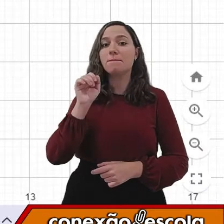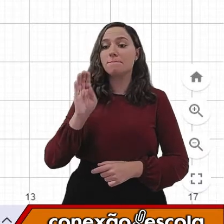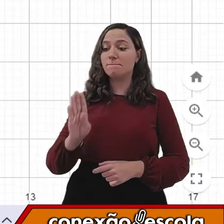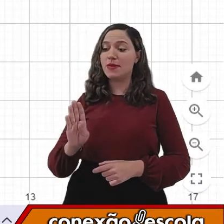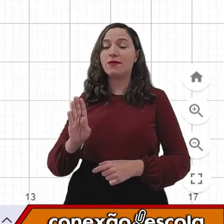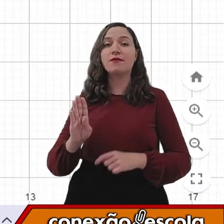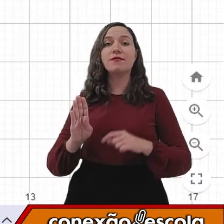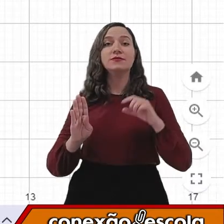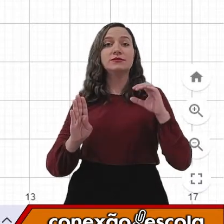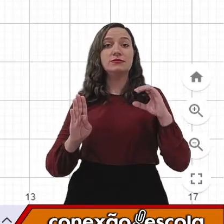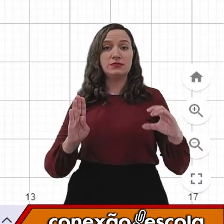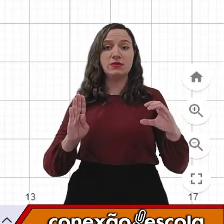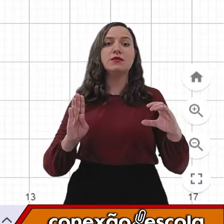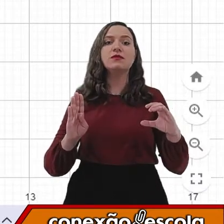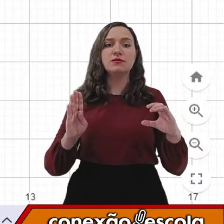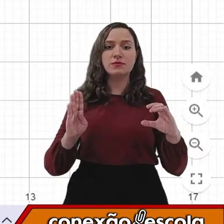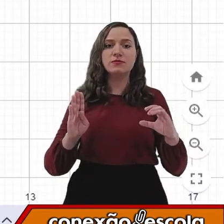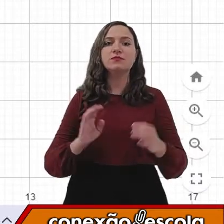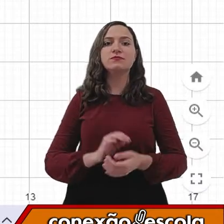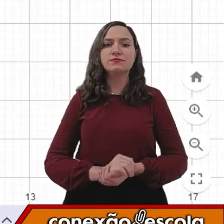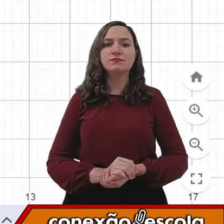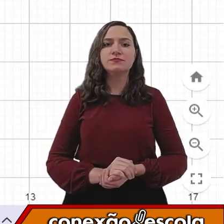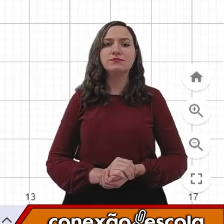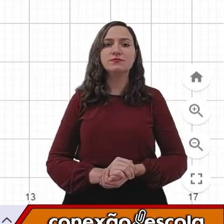eu faço isso,